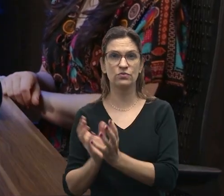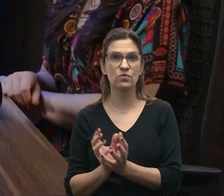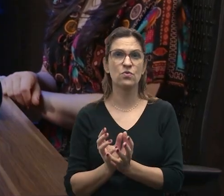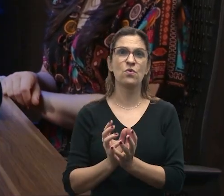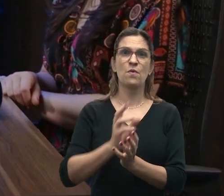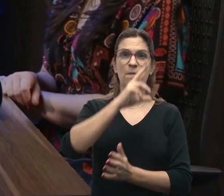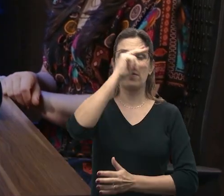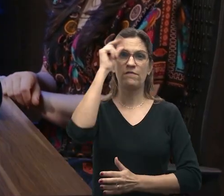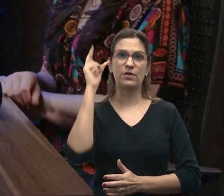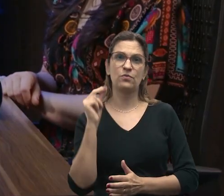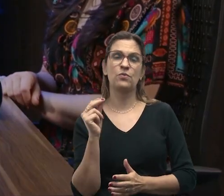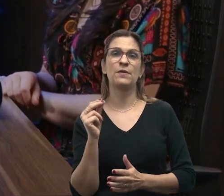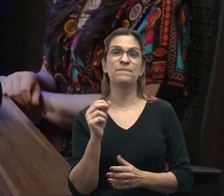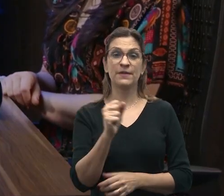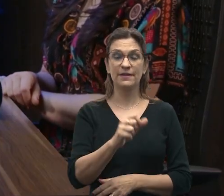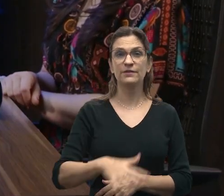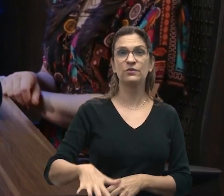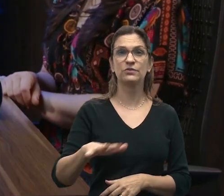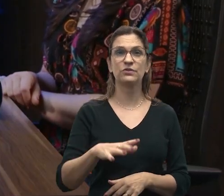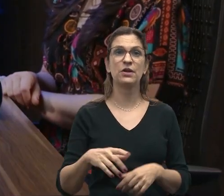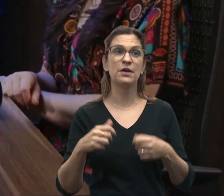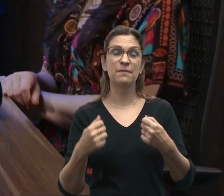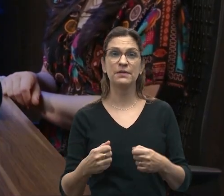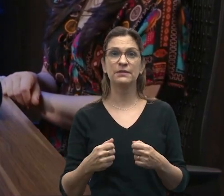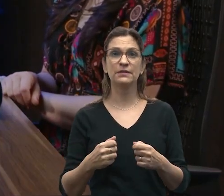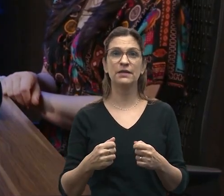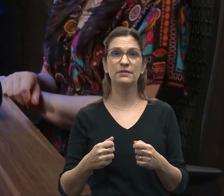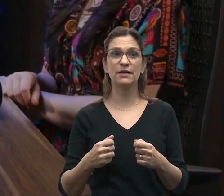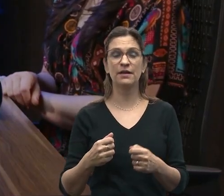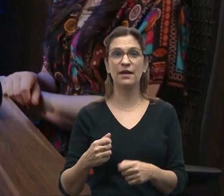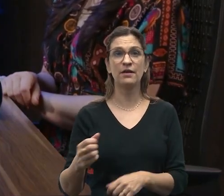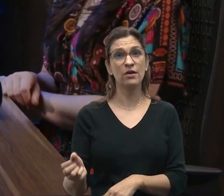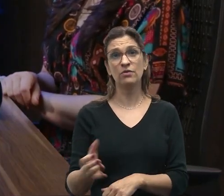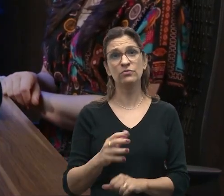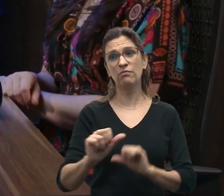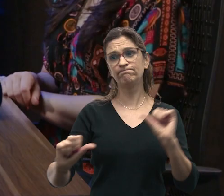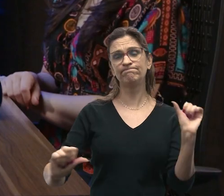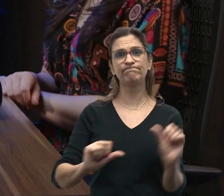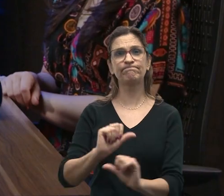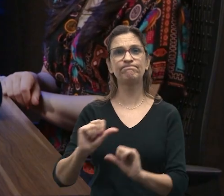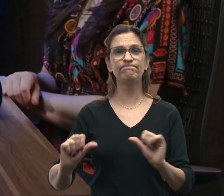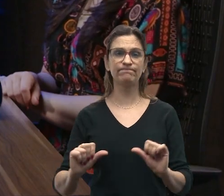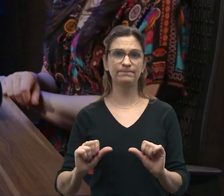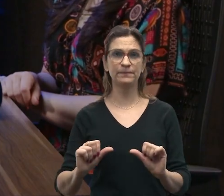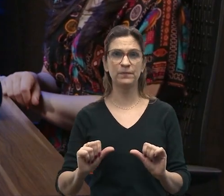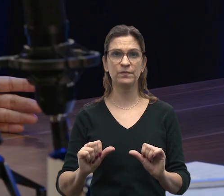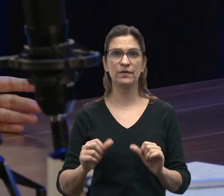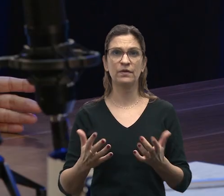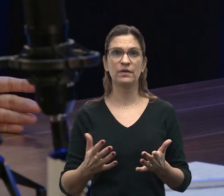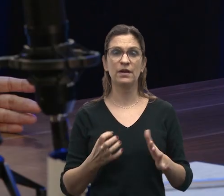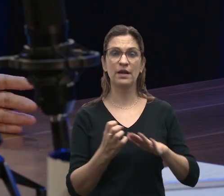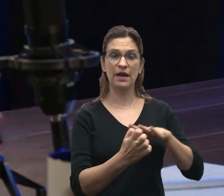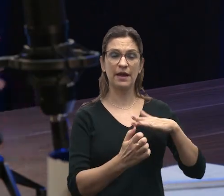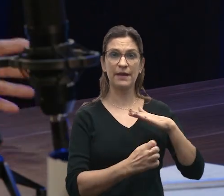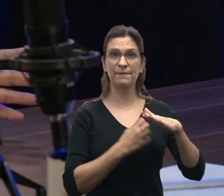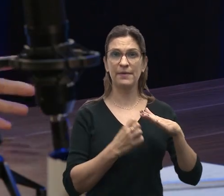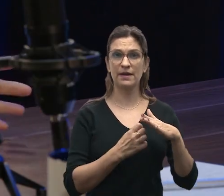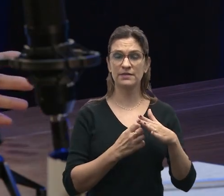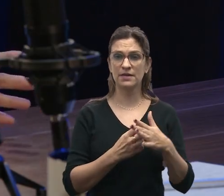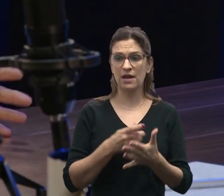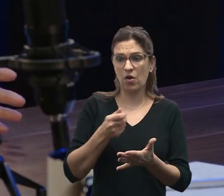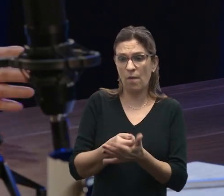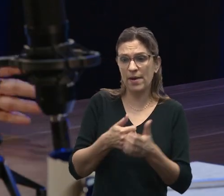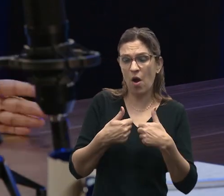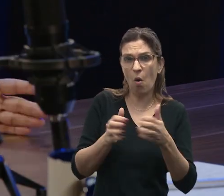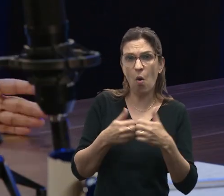alternativa. O consórcio chegou lá e falou para a gente, olha, na CPI, não vou comprar novos ônibus. Eu não tenho